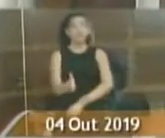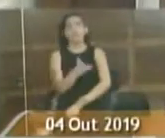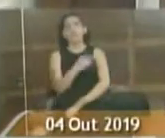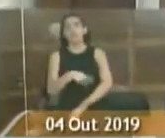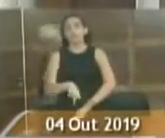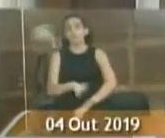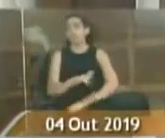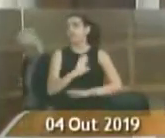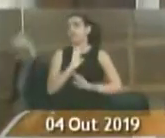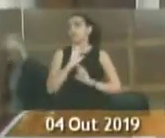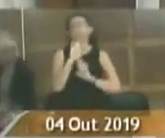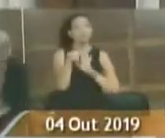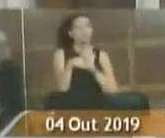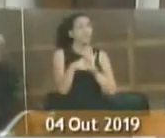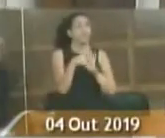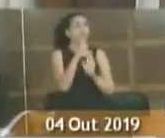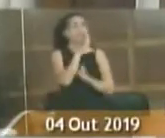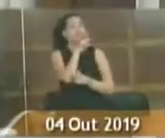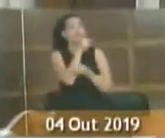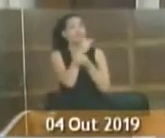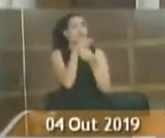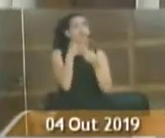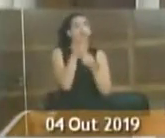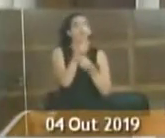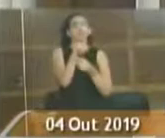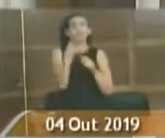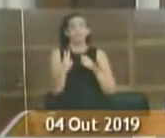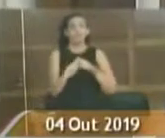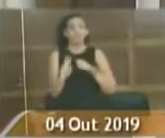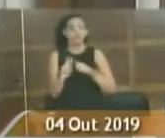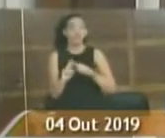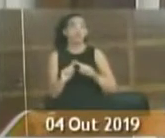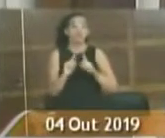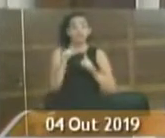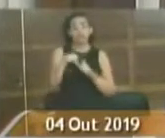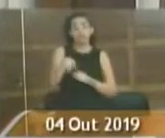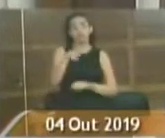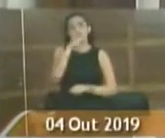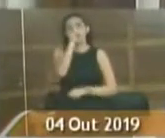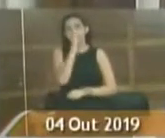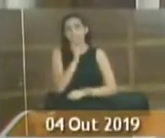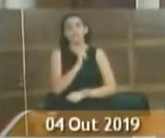os bichinhos no veterinário. Agora, a gente tem muito. Oi.